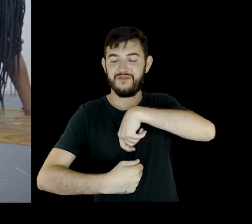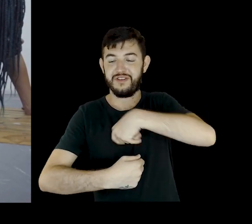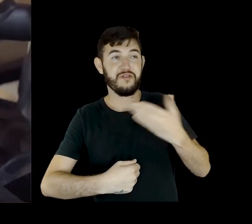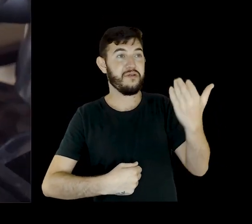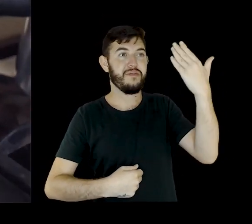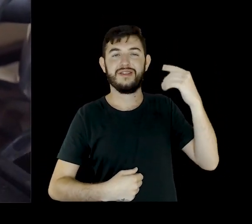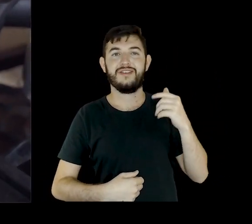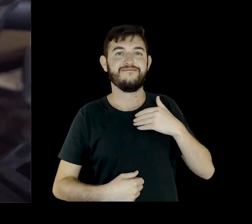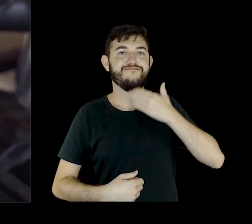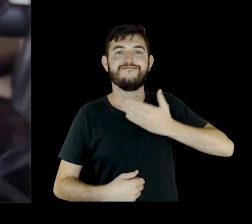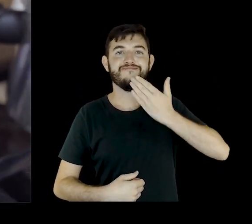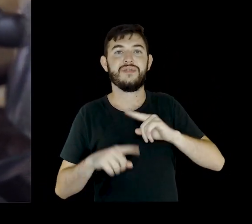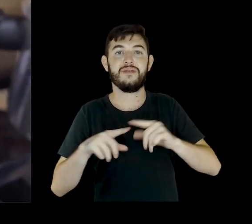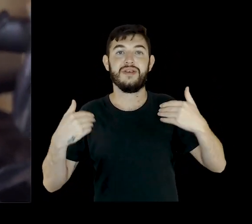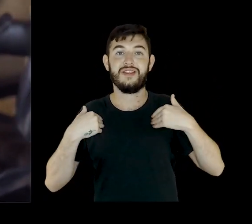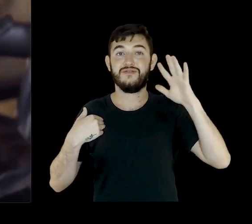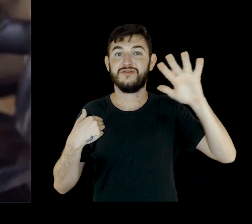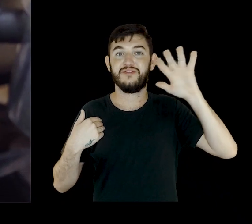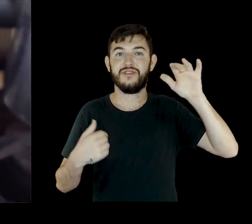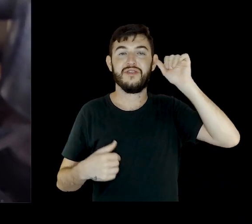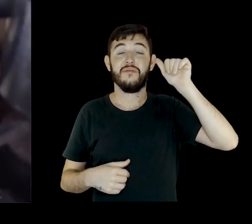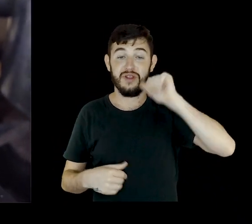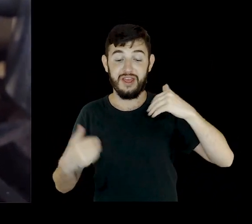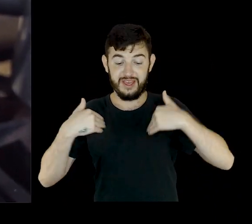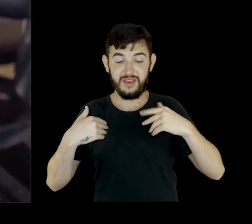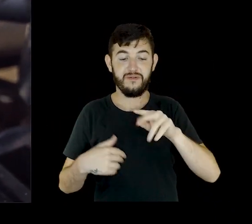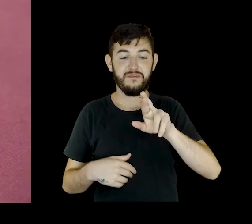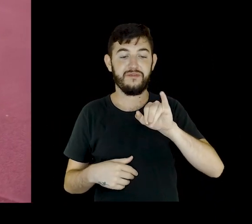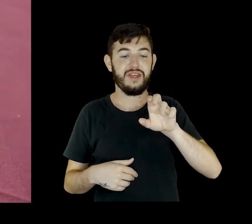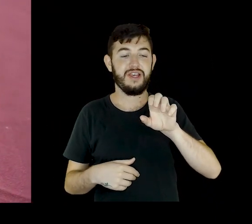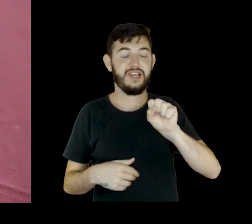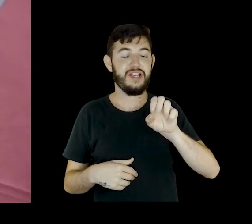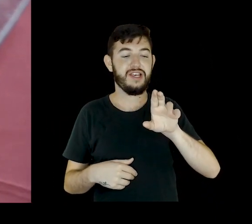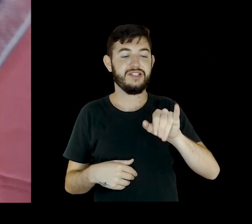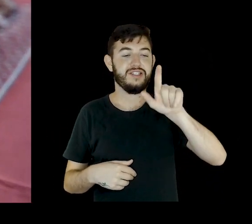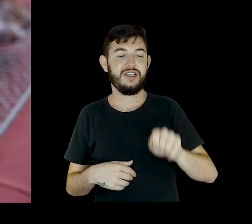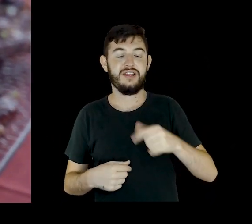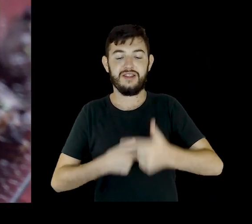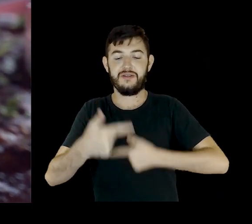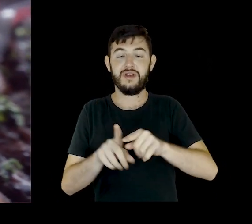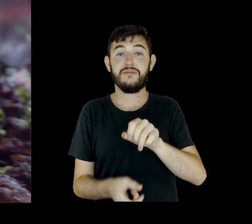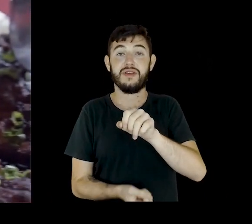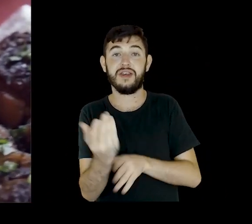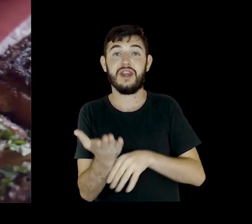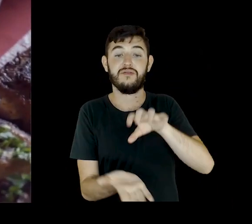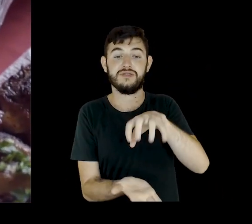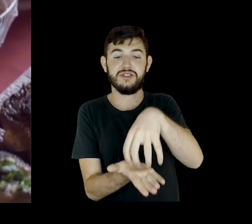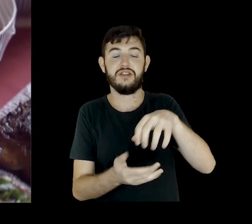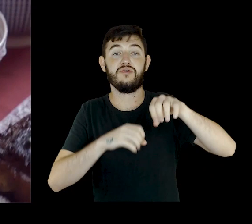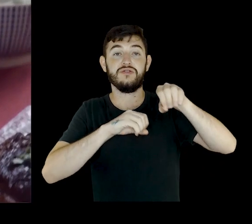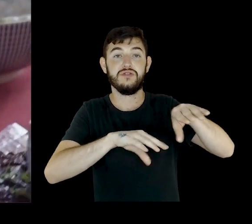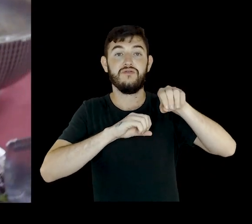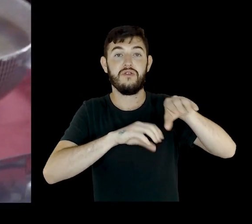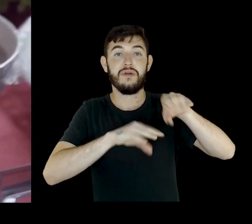não. Meu sonho mesmo, eu como mulher Priscila, eu trabalho hoje para mim conseguir abrir um centro de formação